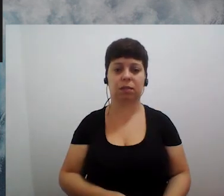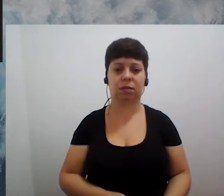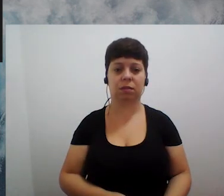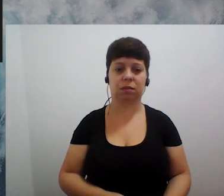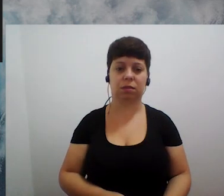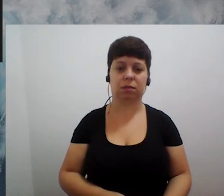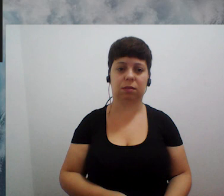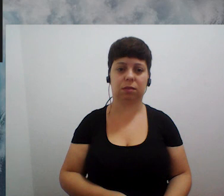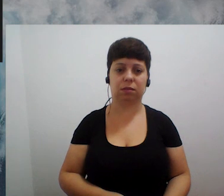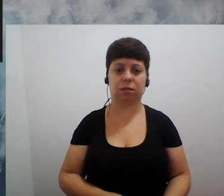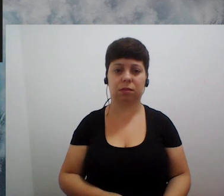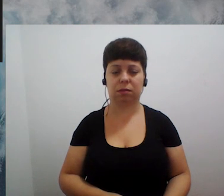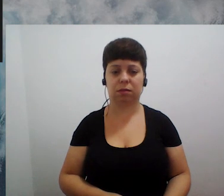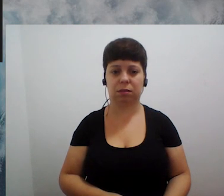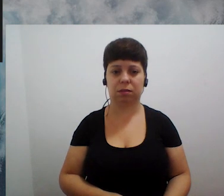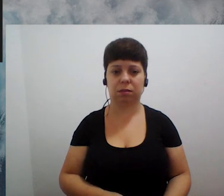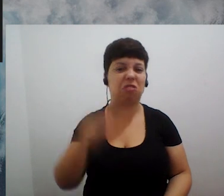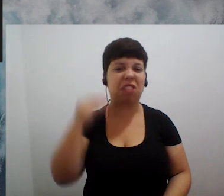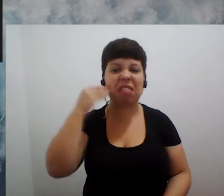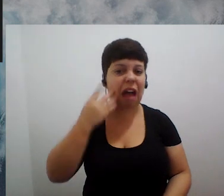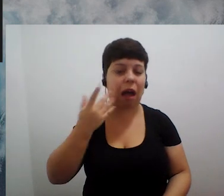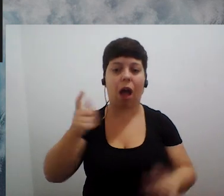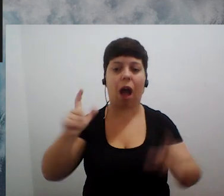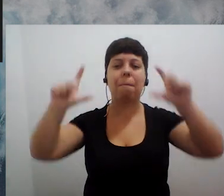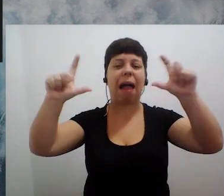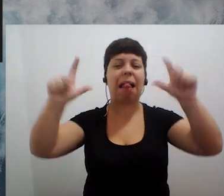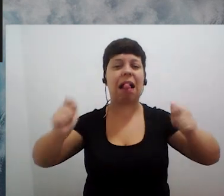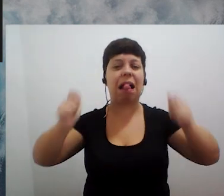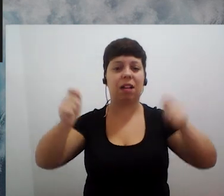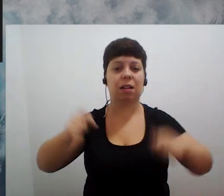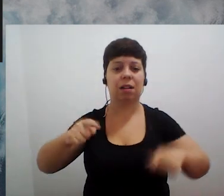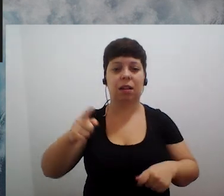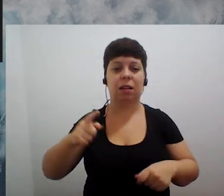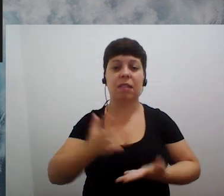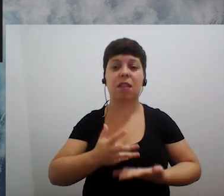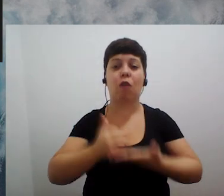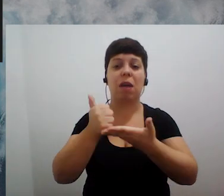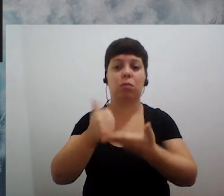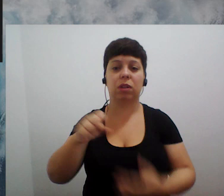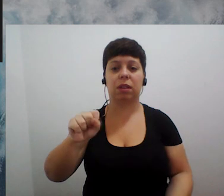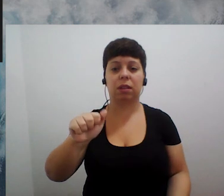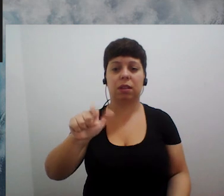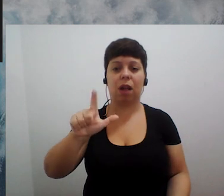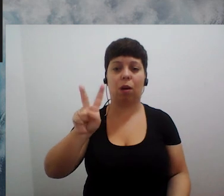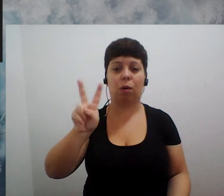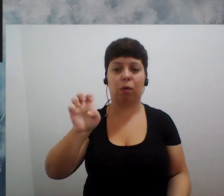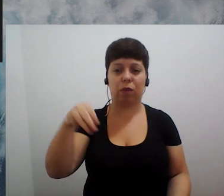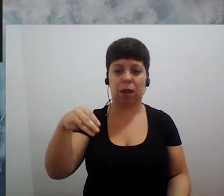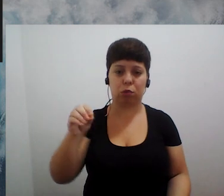botar um salvaremos, um salve, vamos salvar. Aí botamos salvemos porque